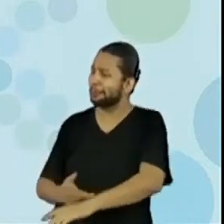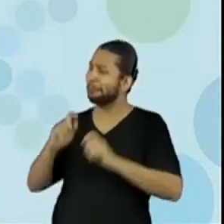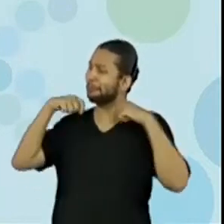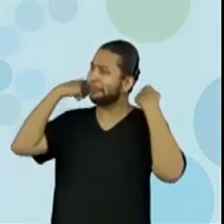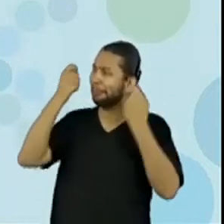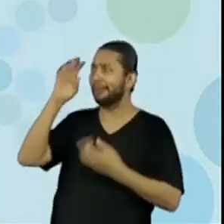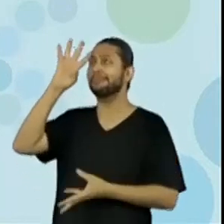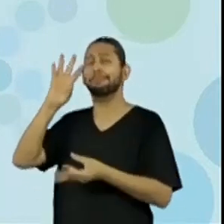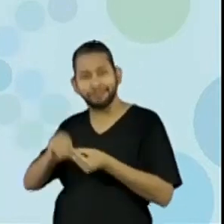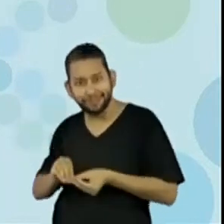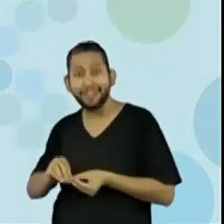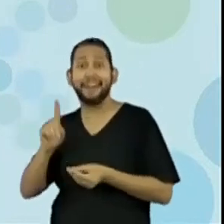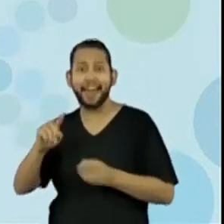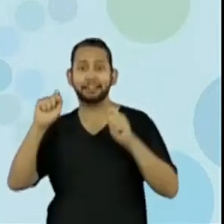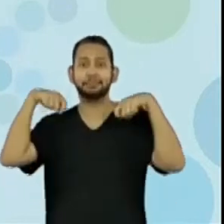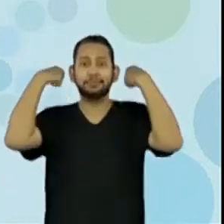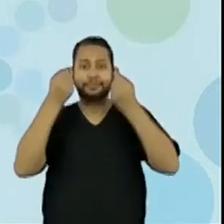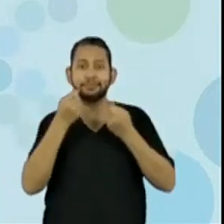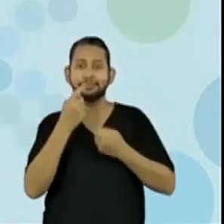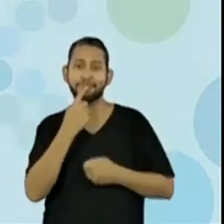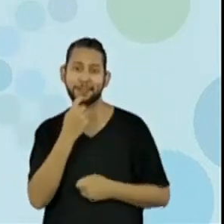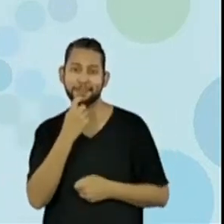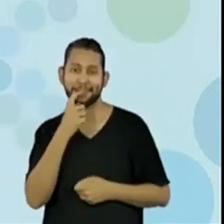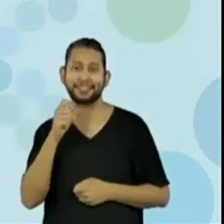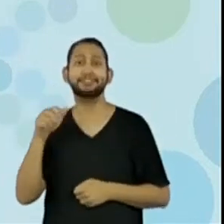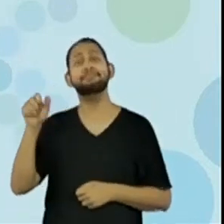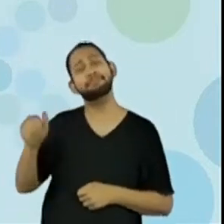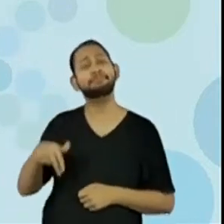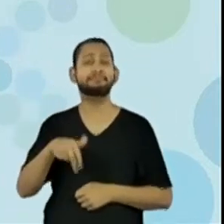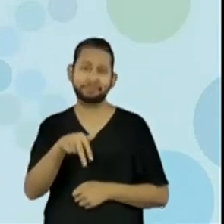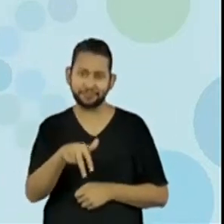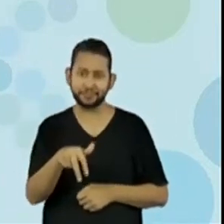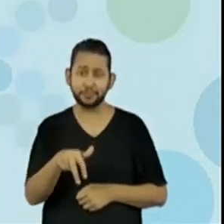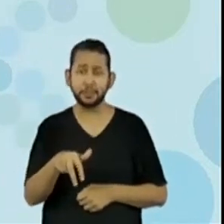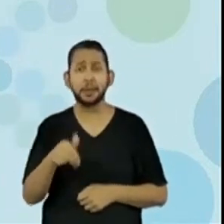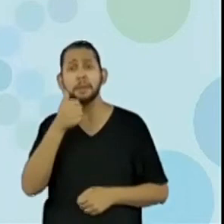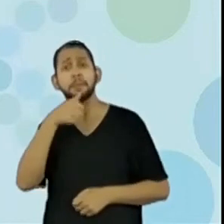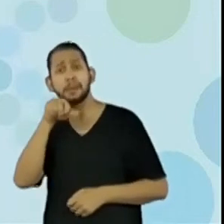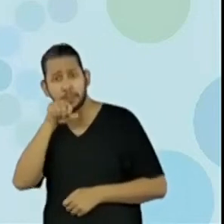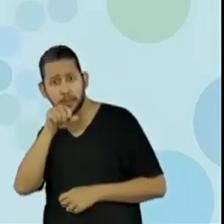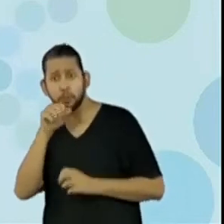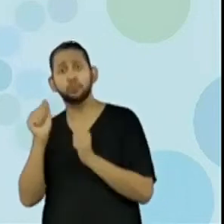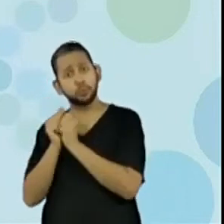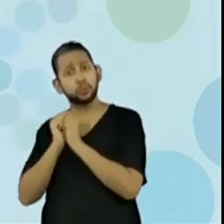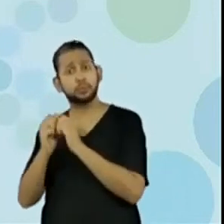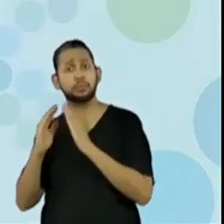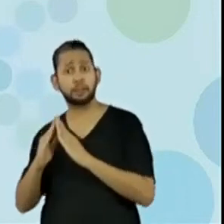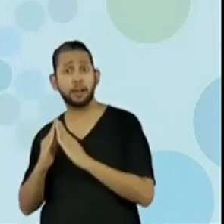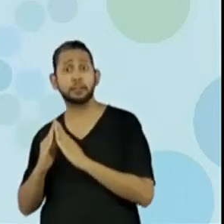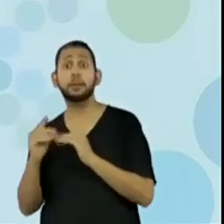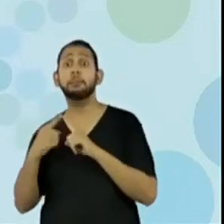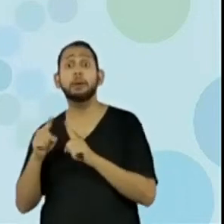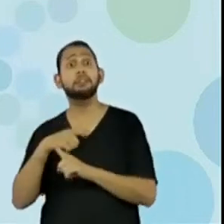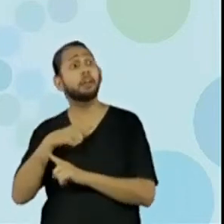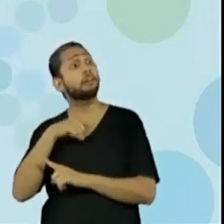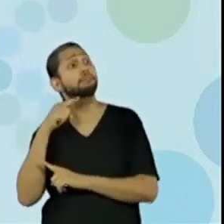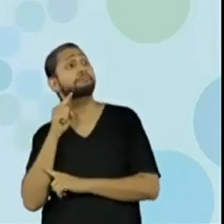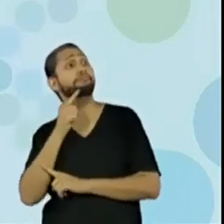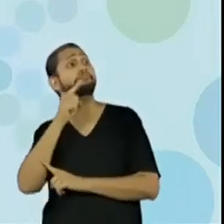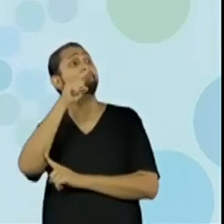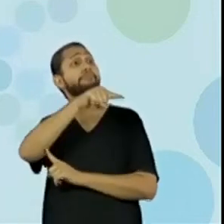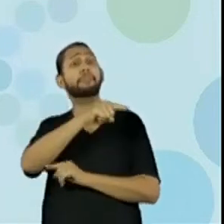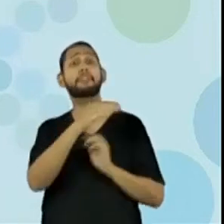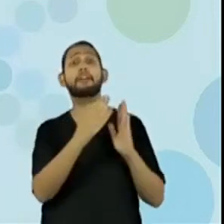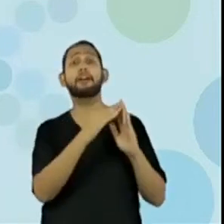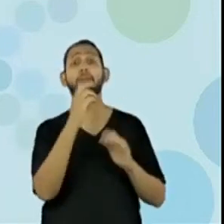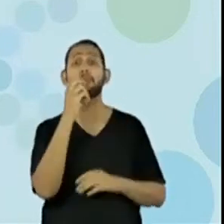Vermelho. Além da mãe, Chapeuzinho Vermelho só tinha uma avó bem velhinha que nem conseguia mais sair de casa. Morava numa